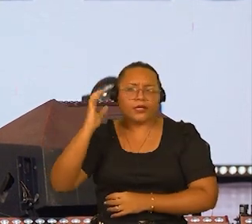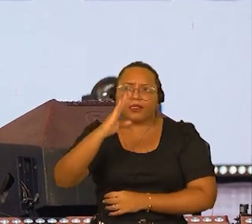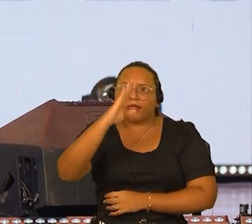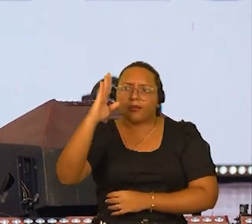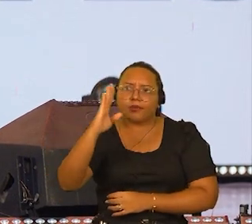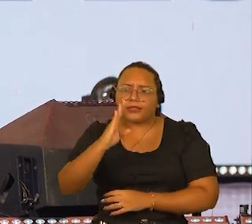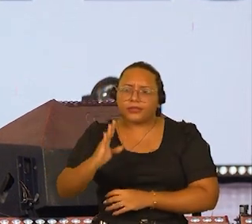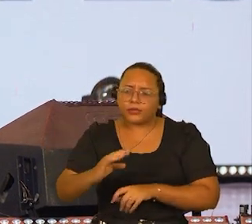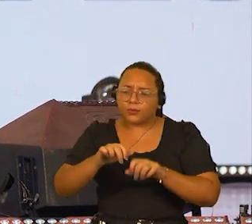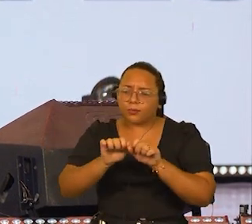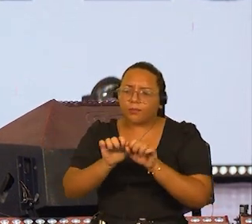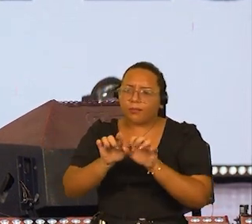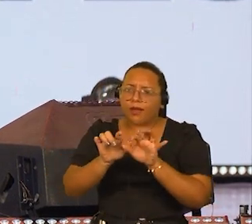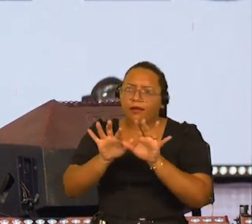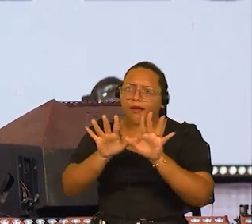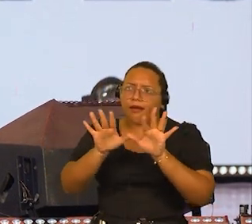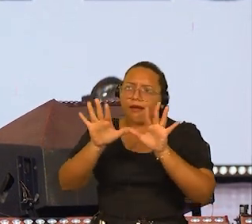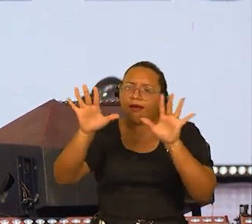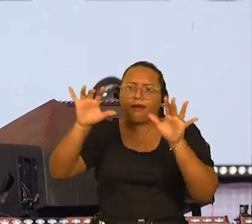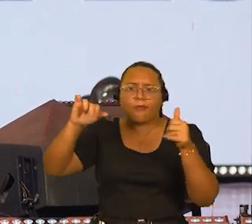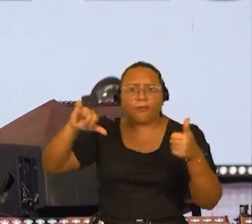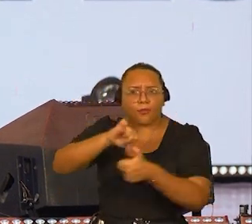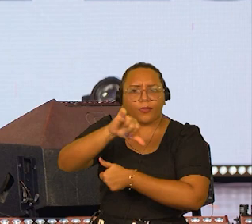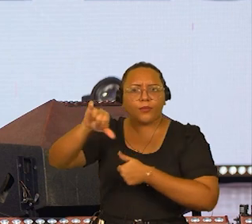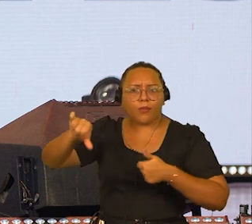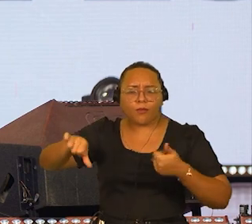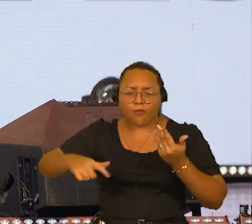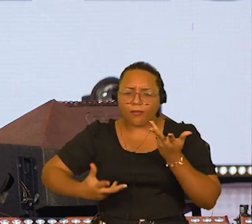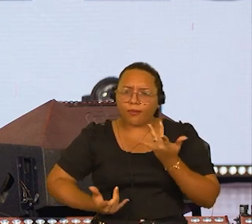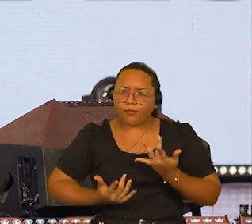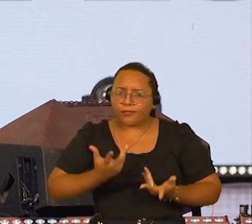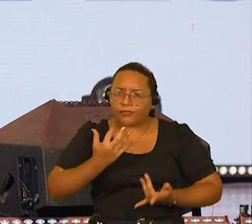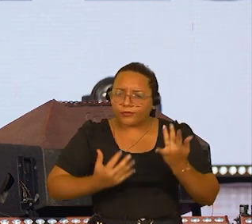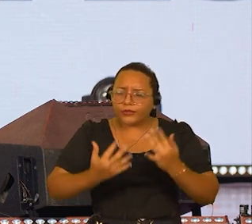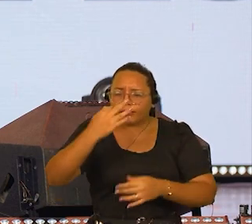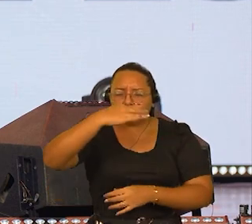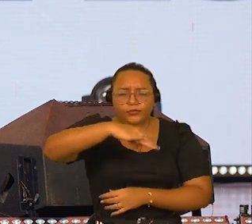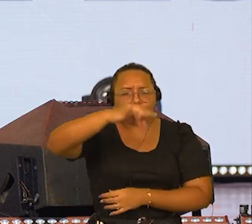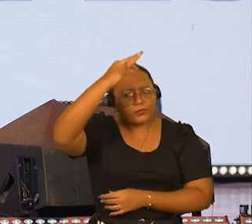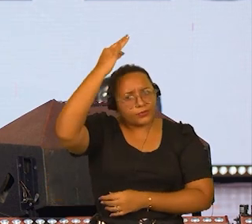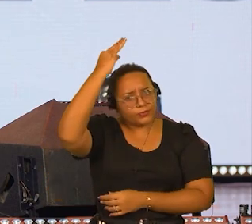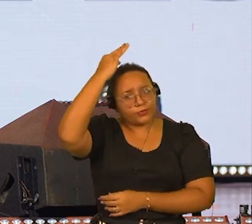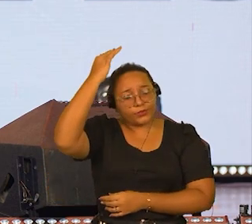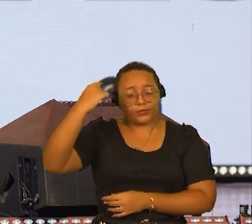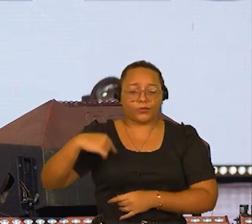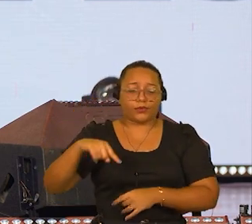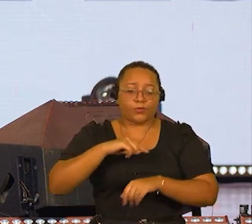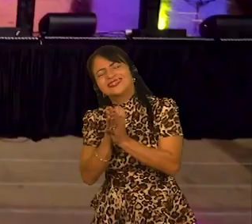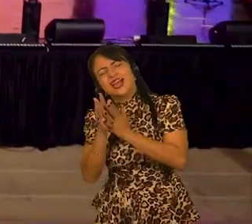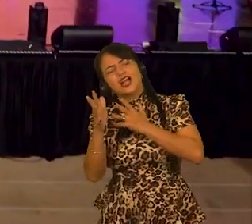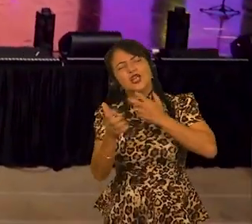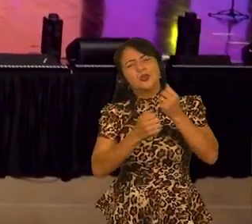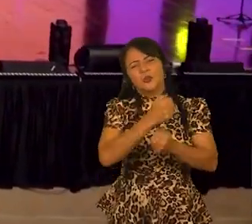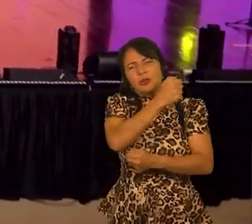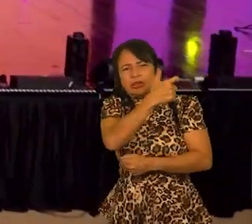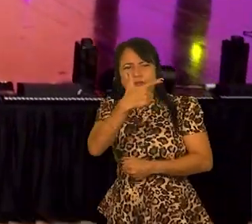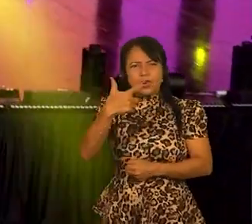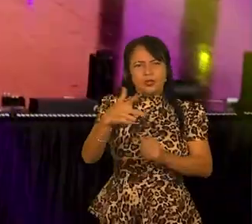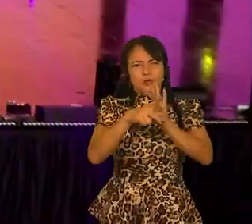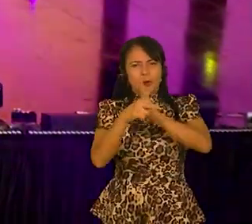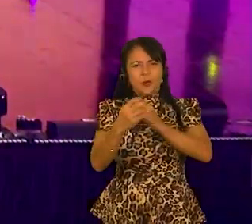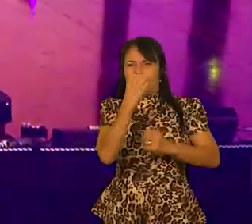que nós veremos a renovação e o avivamento espiritual que o nosso país precisa.